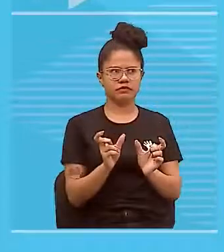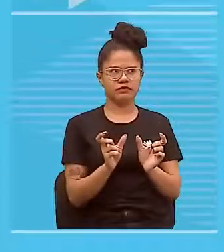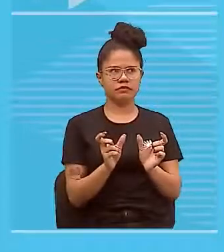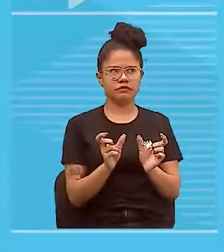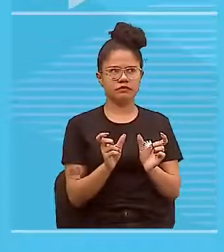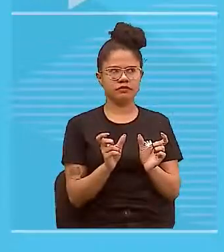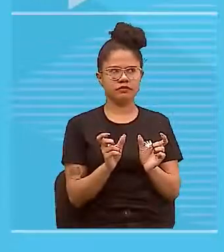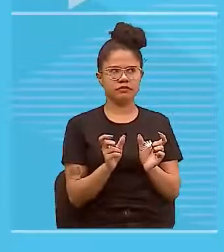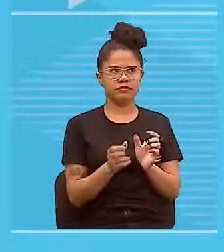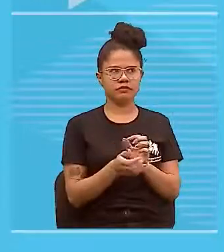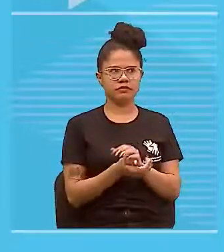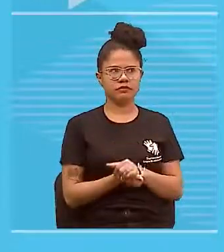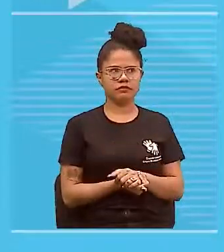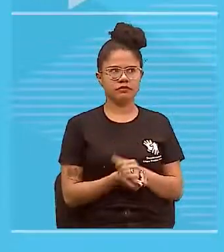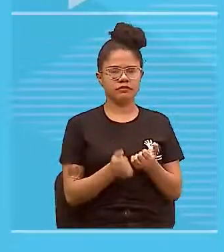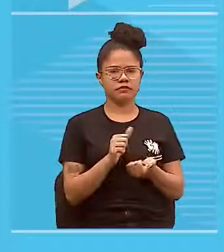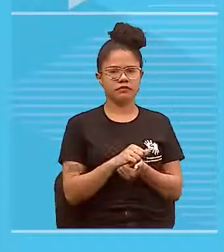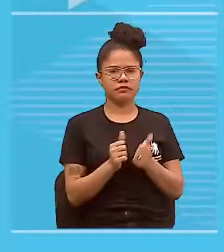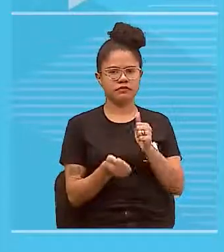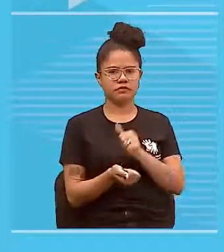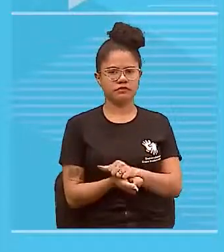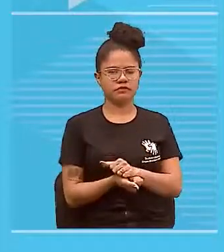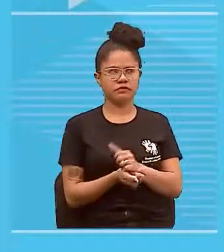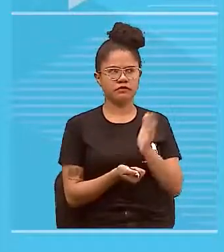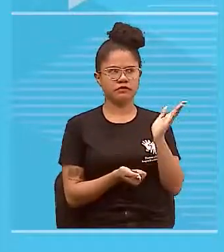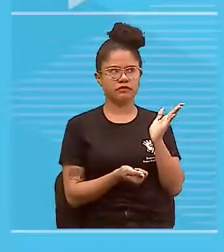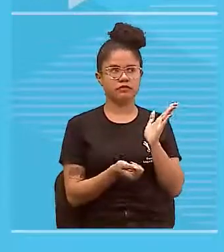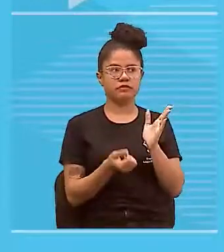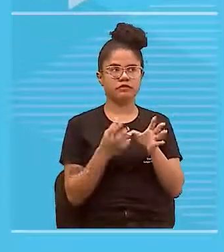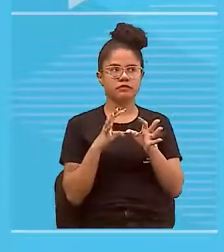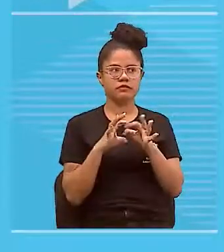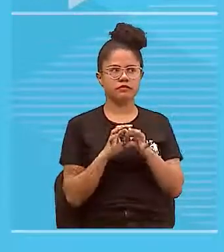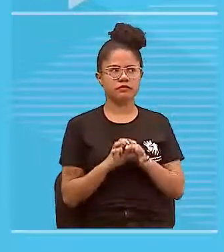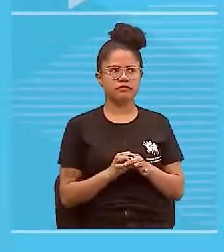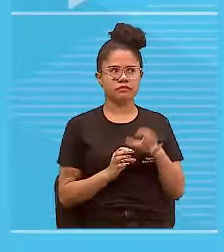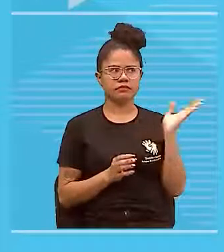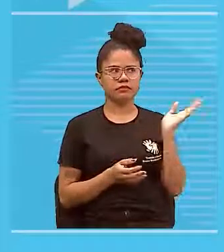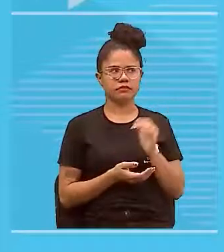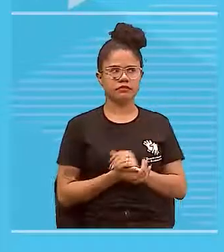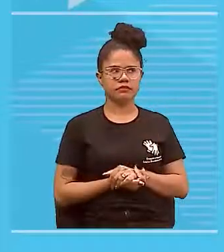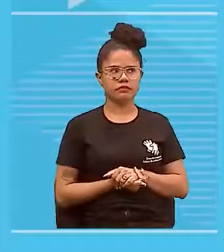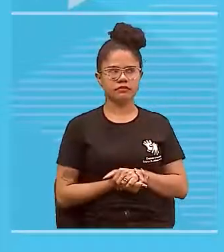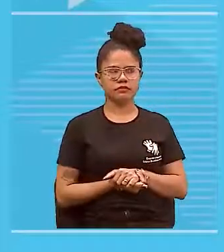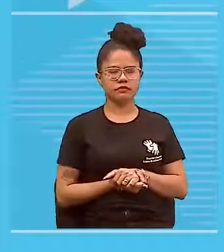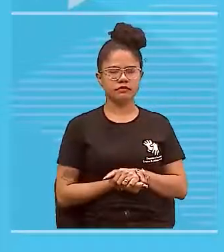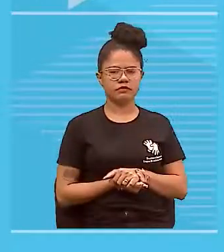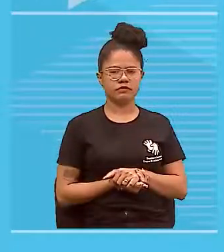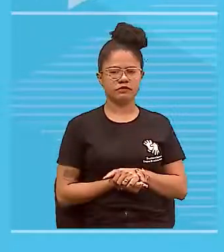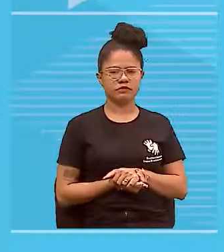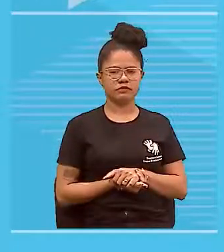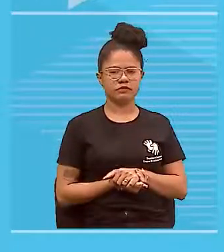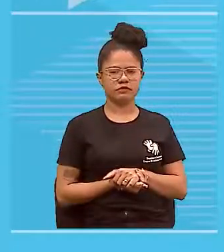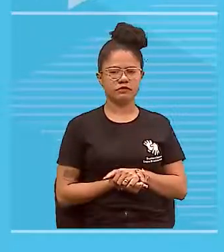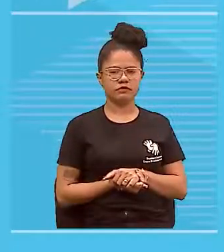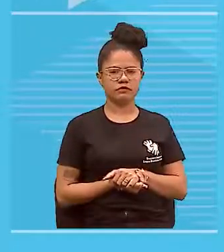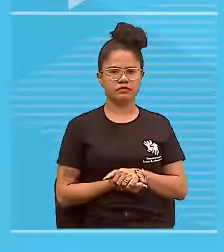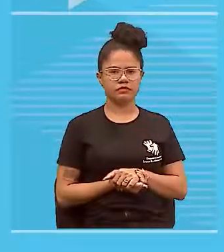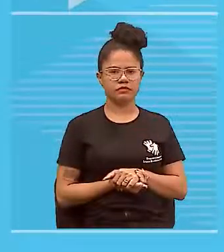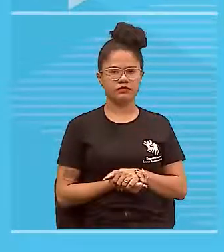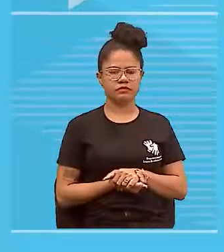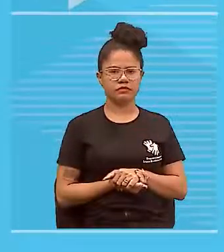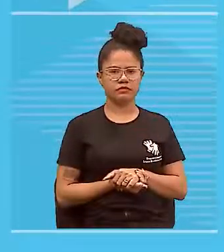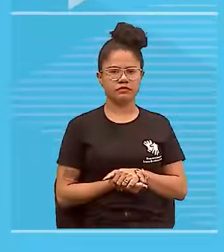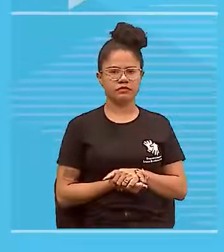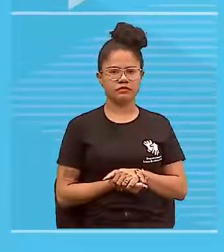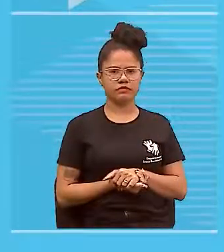que se adequem ao contexto contribuindo para a construção dos efeitos de